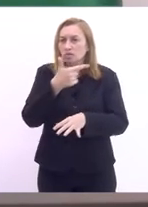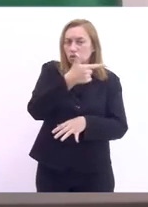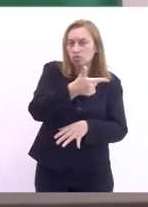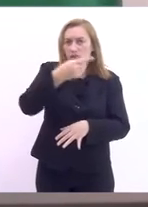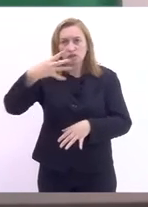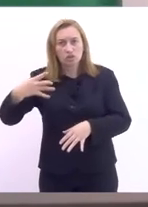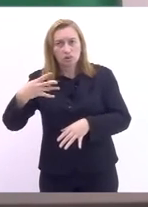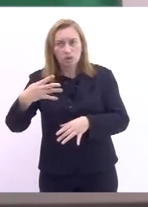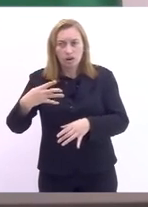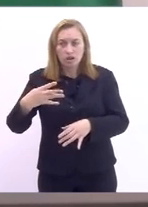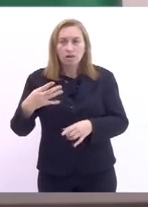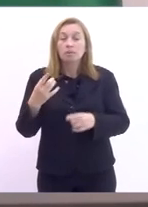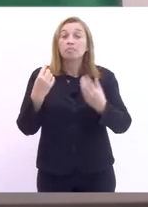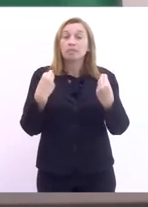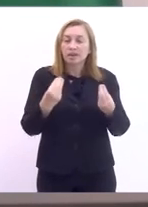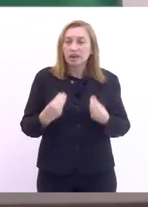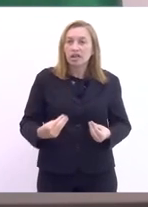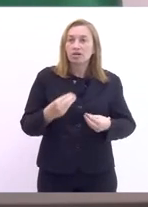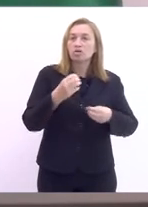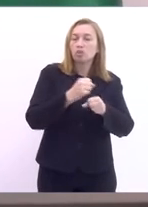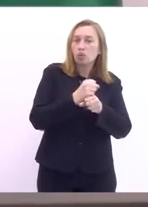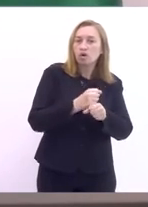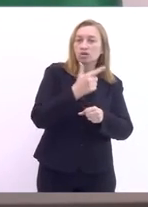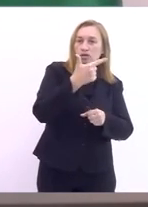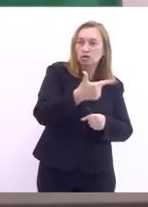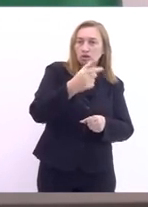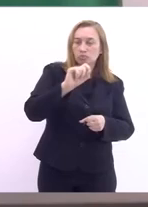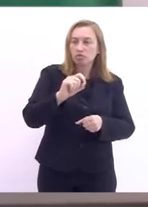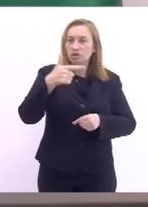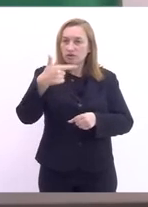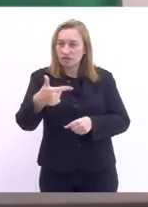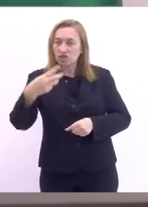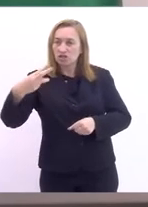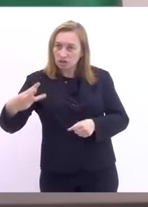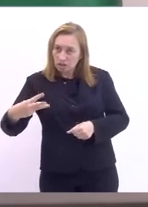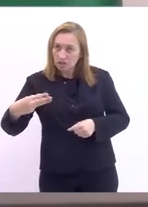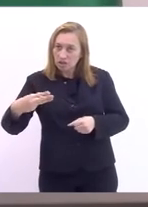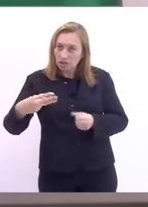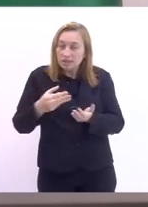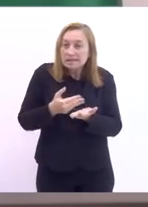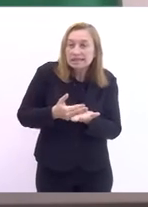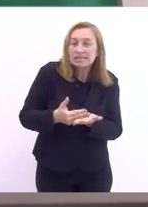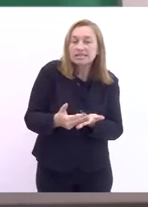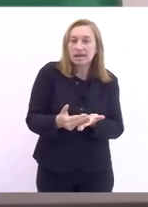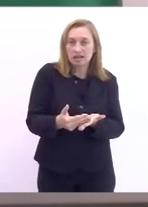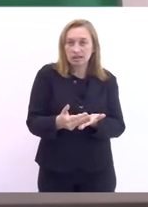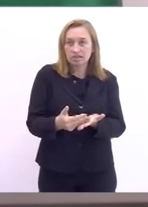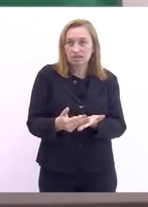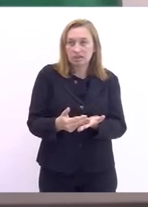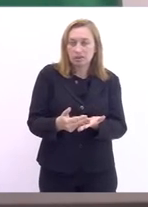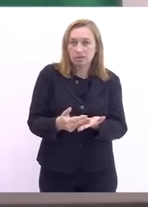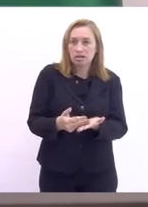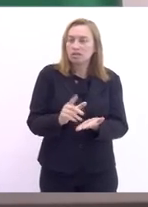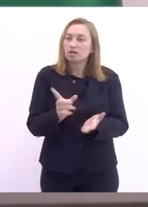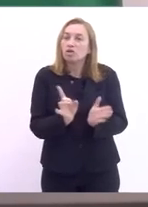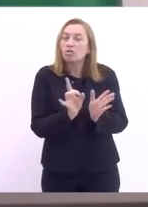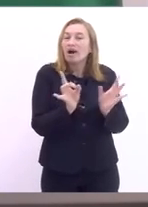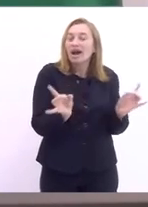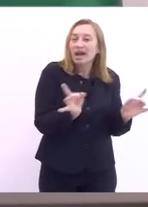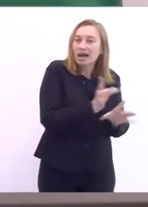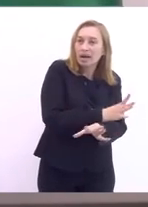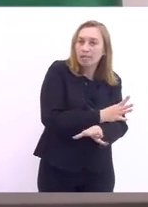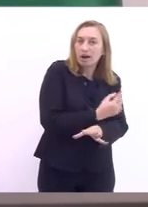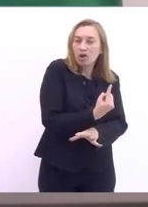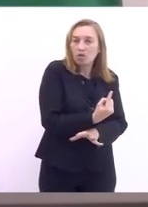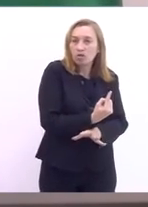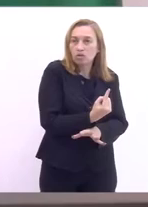que em 2023 pudesse haver a confecção do mesmo, né? Porque não dá para acabar a matriz e no dia